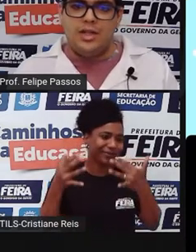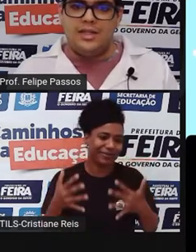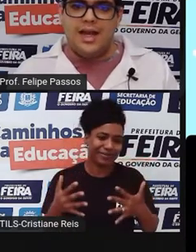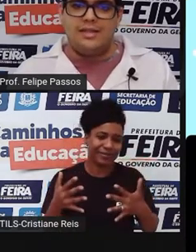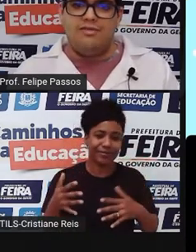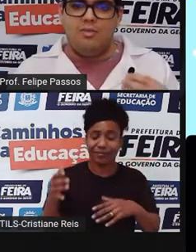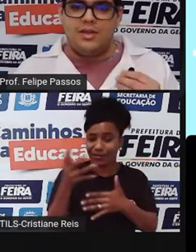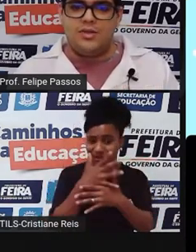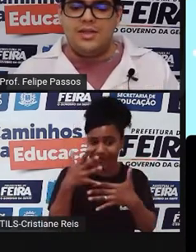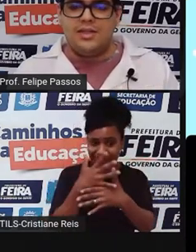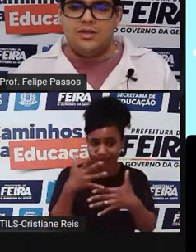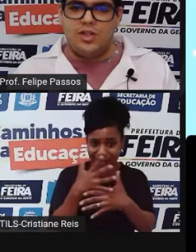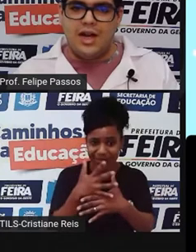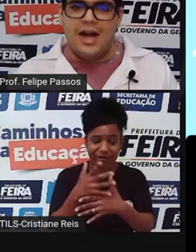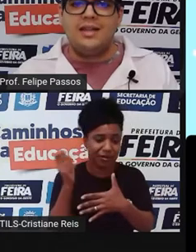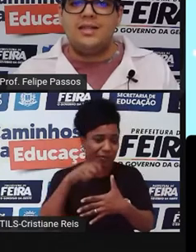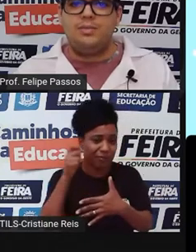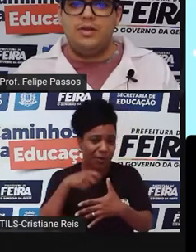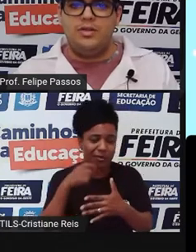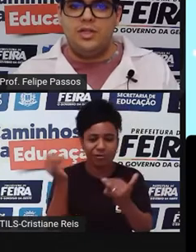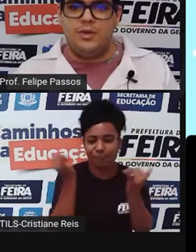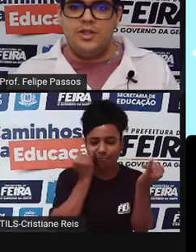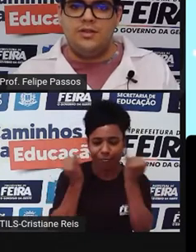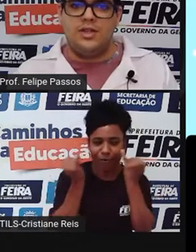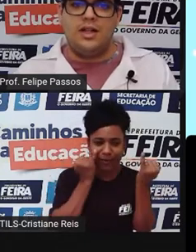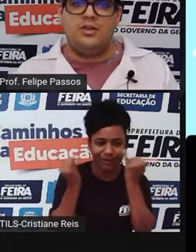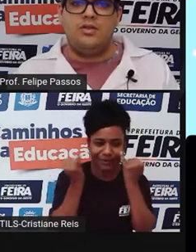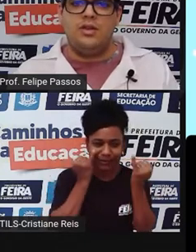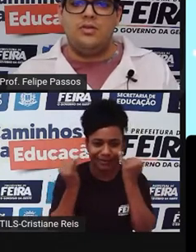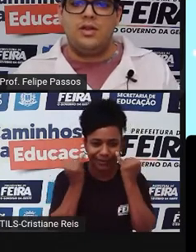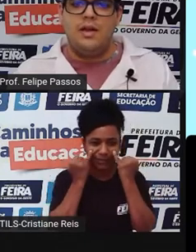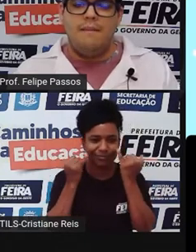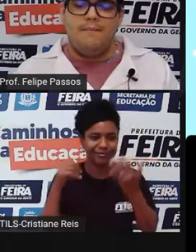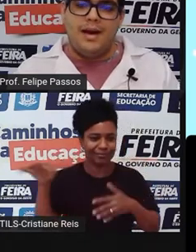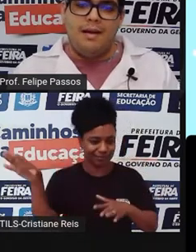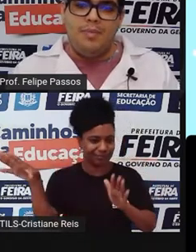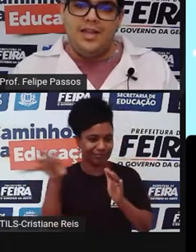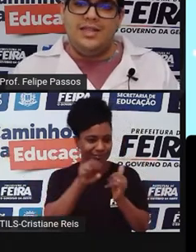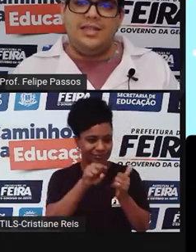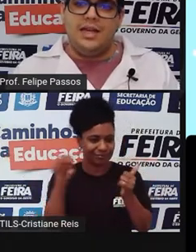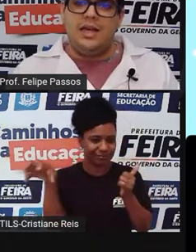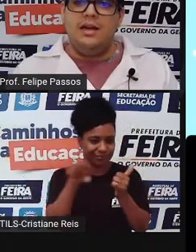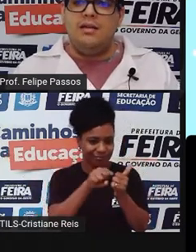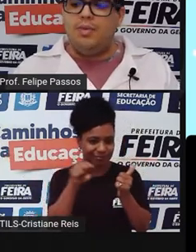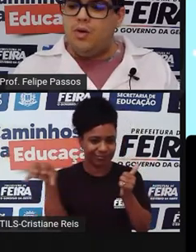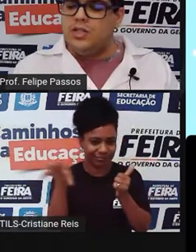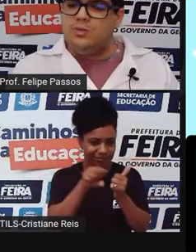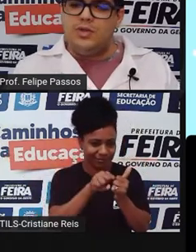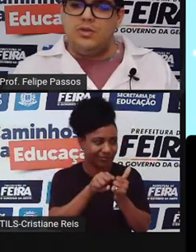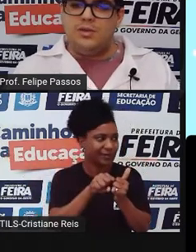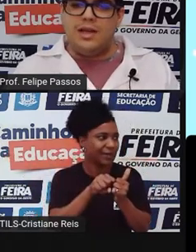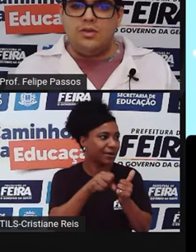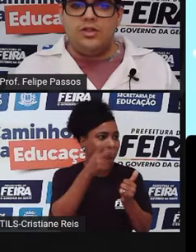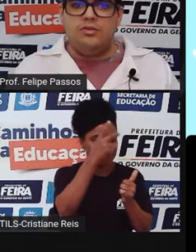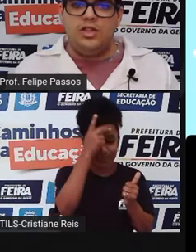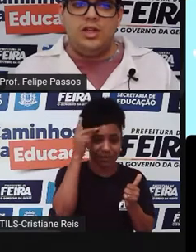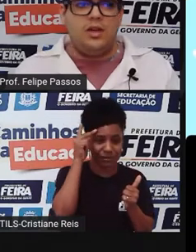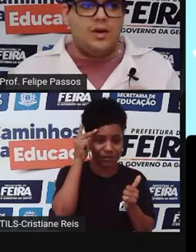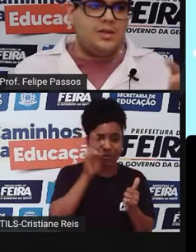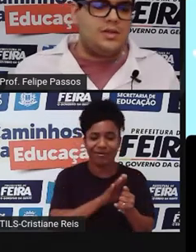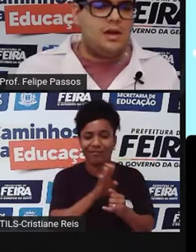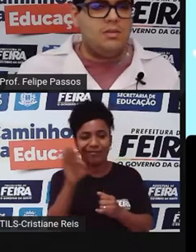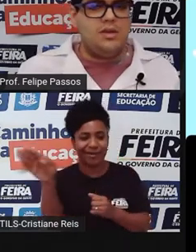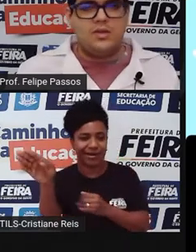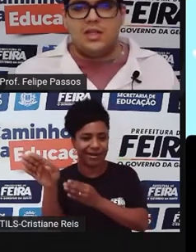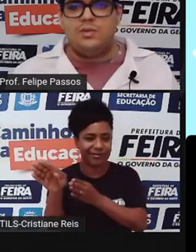pode utilizar as informações que são geradas pelos dispositivos eletrônicos para predizer para onde as pessoas mais gostam de ir,